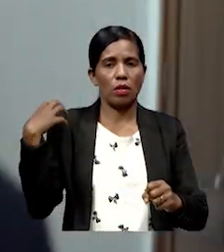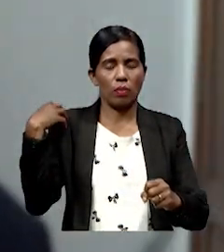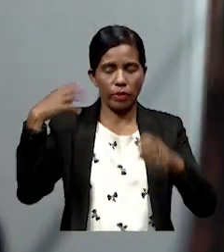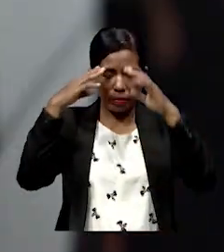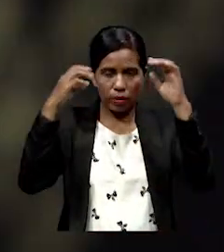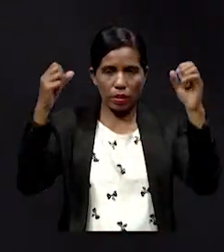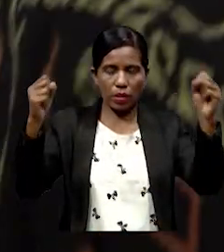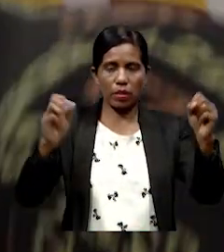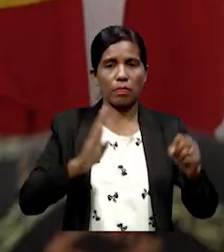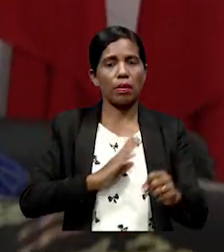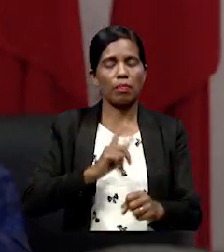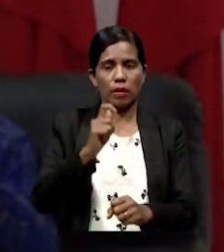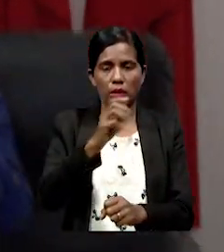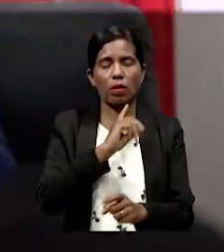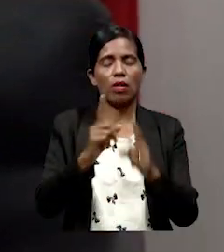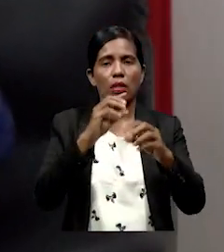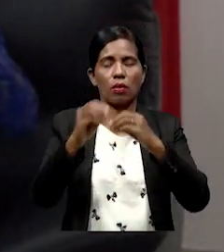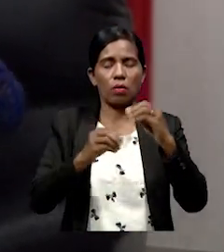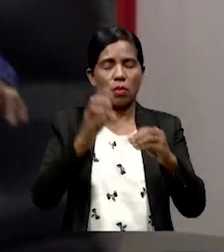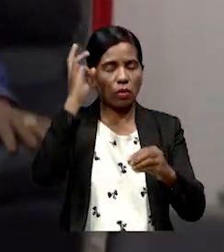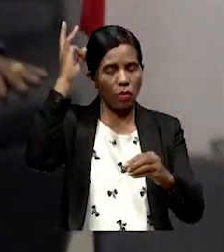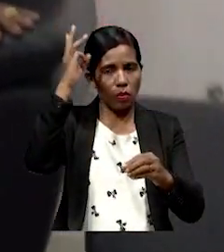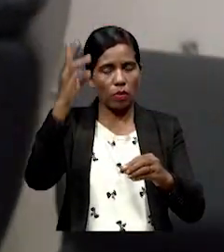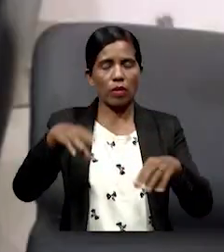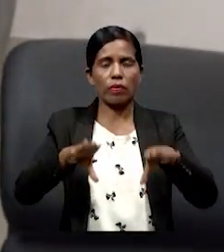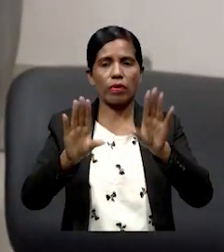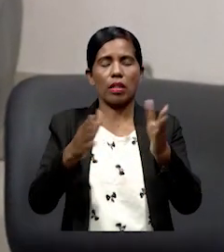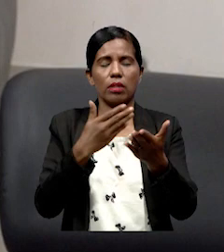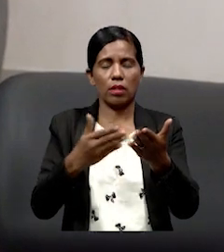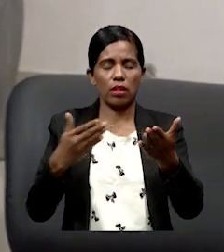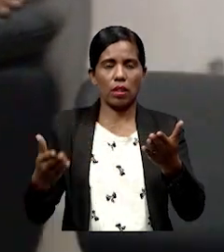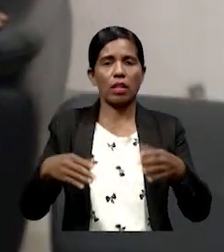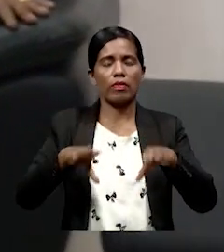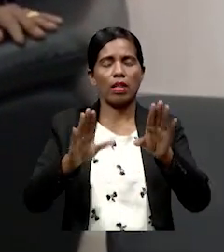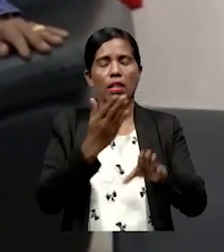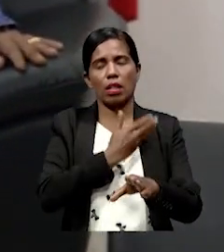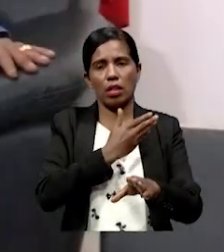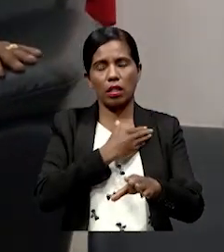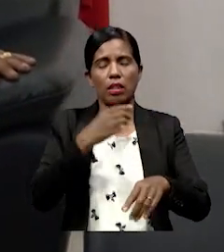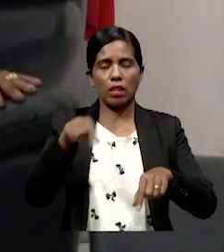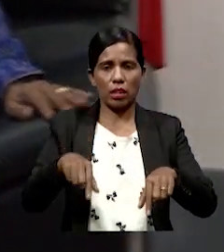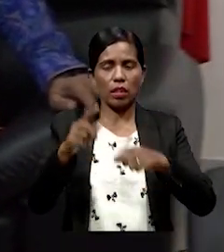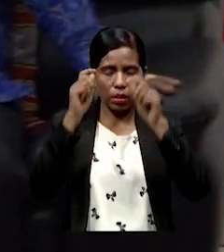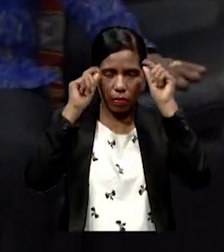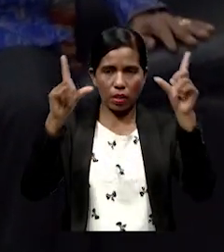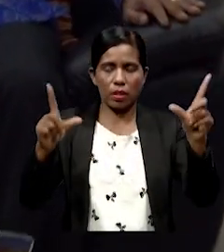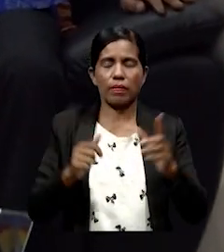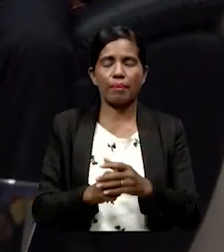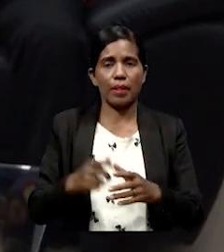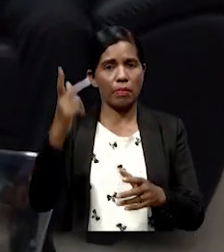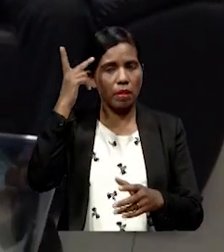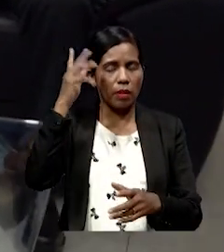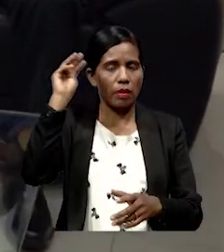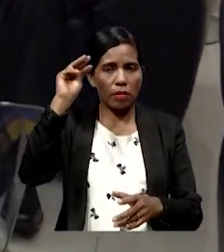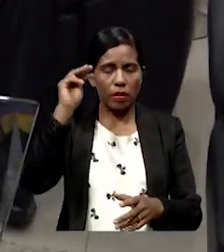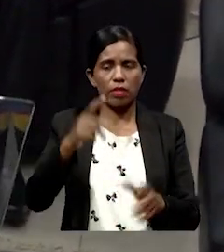Presidencial Bairupité, onde colia com uma preocupação folha de necessidade básica na Bessaé e Arailaran. Primeiro-ministro Actuir, chefe de